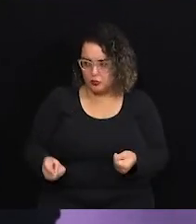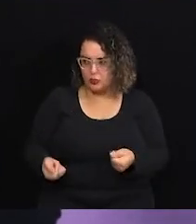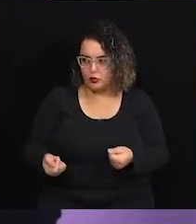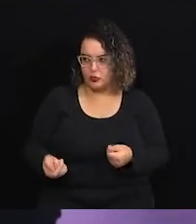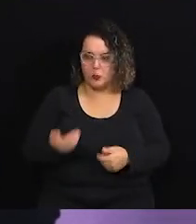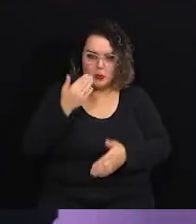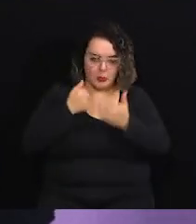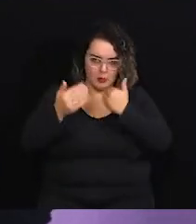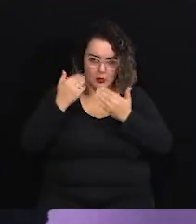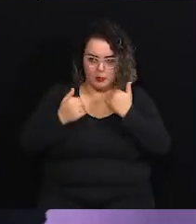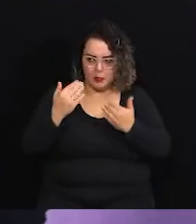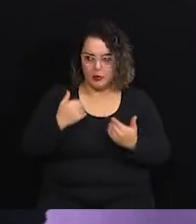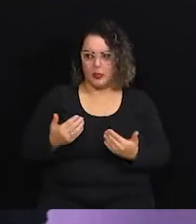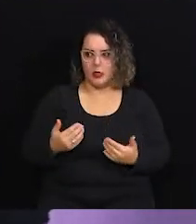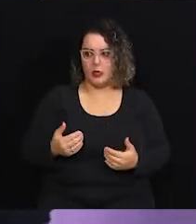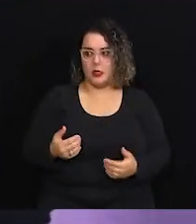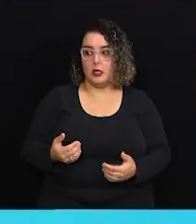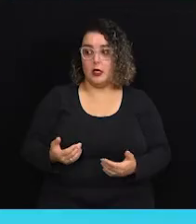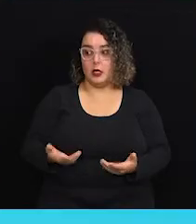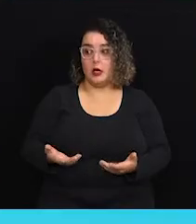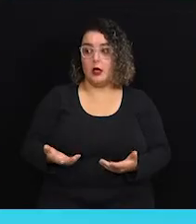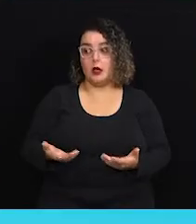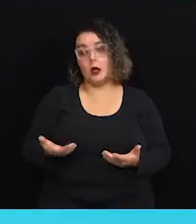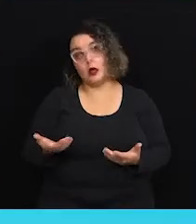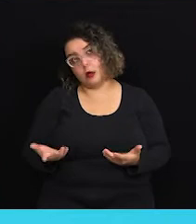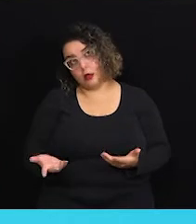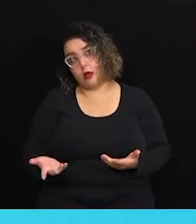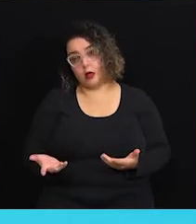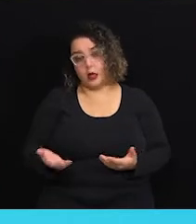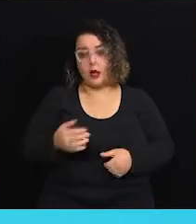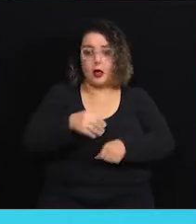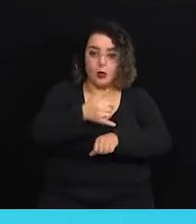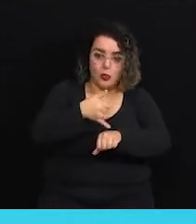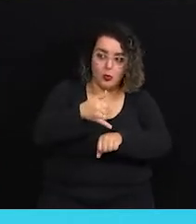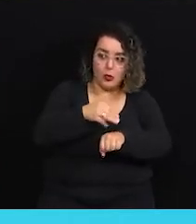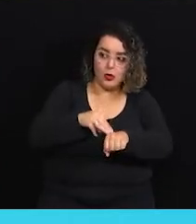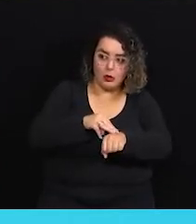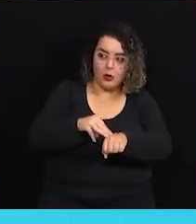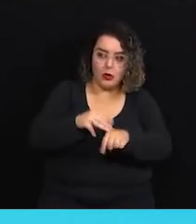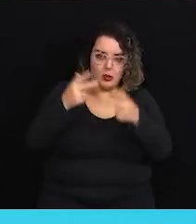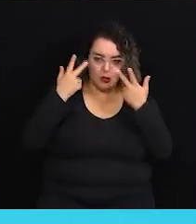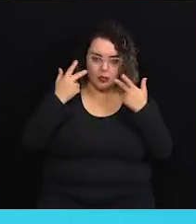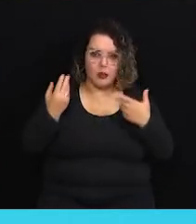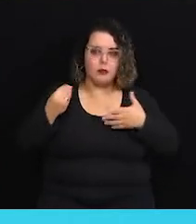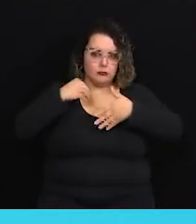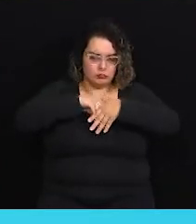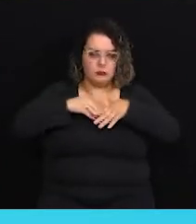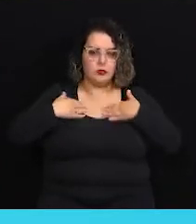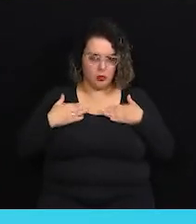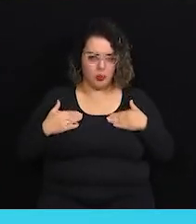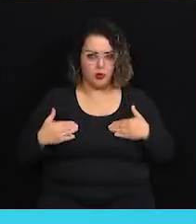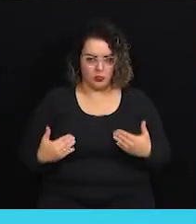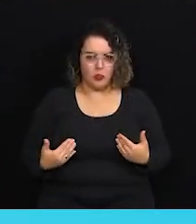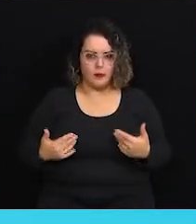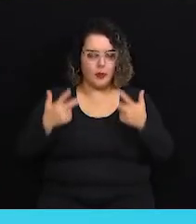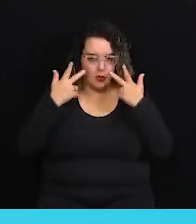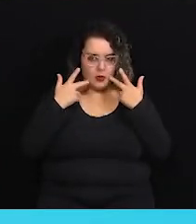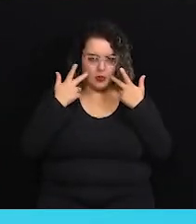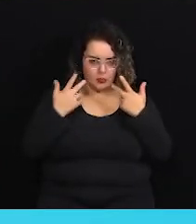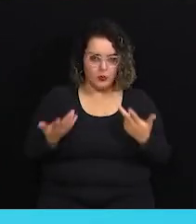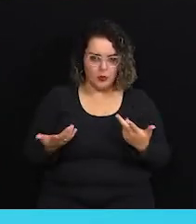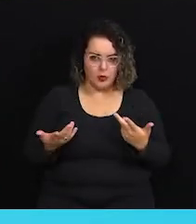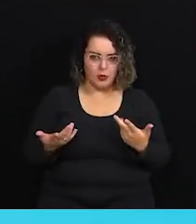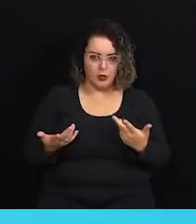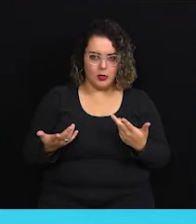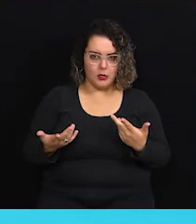meio dessa ingestão de alimentos. A gordura marrom ela está naturalmente presente no nosso organismo, né?